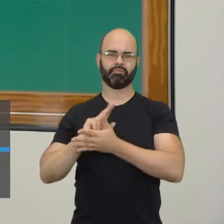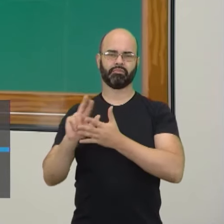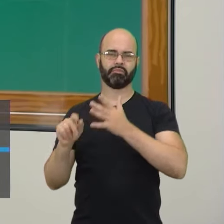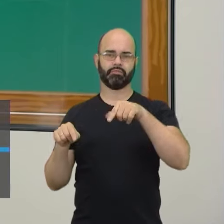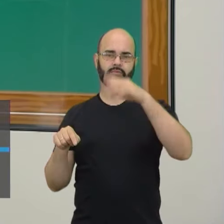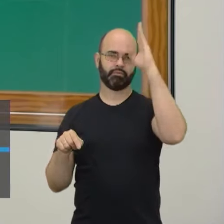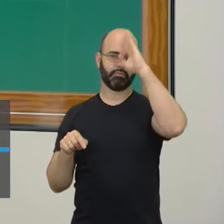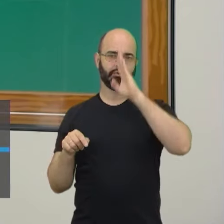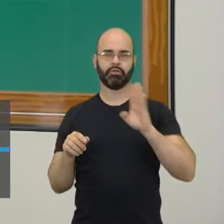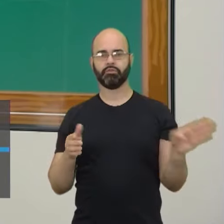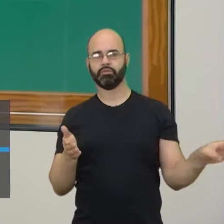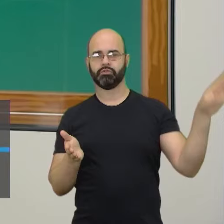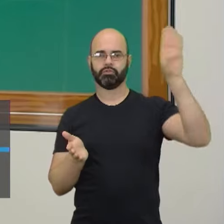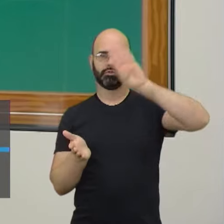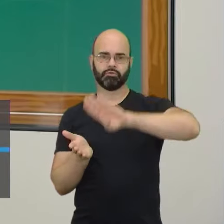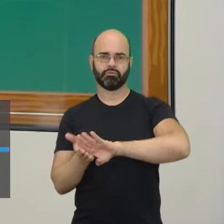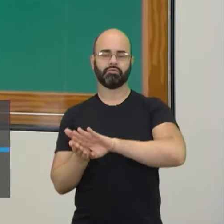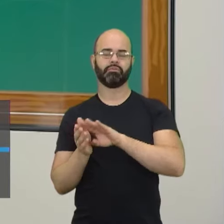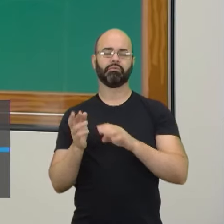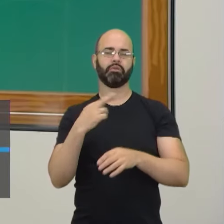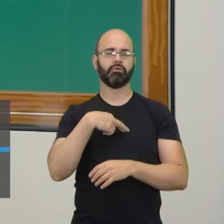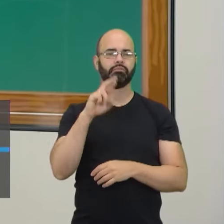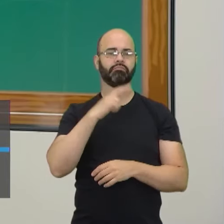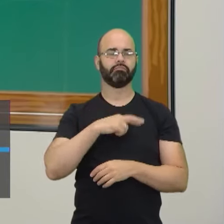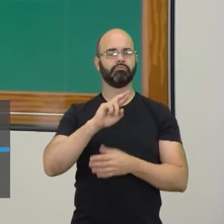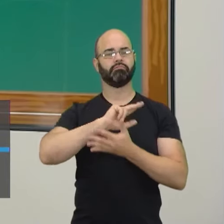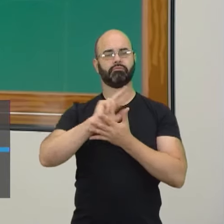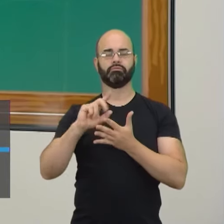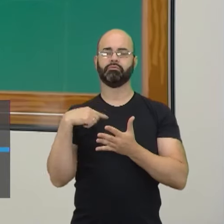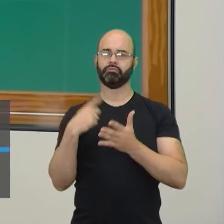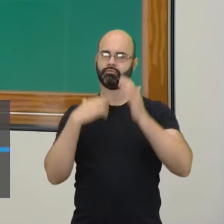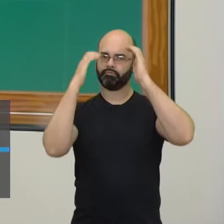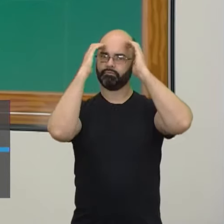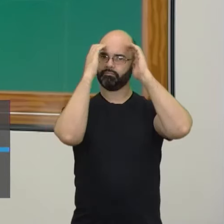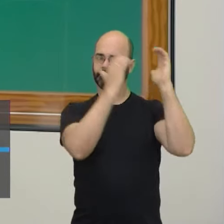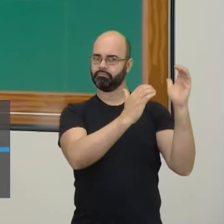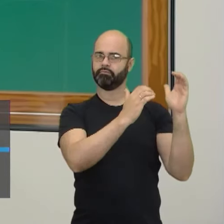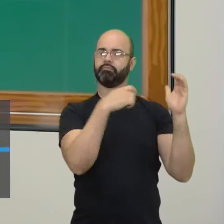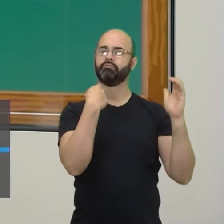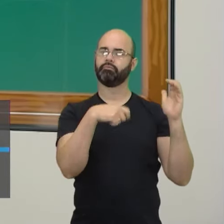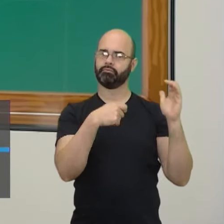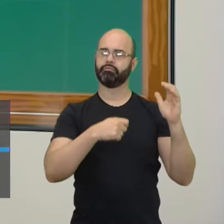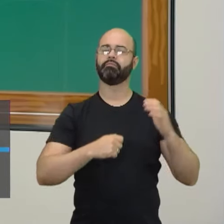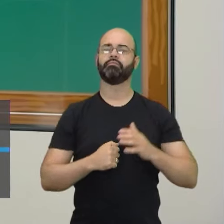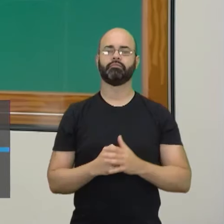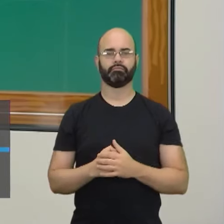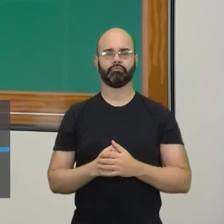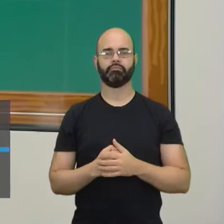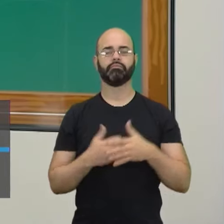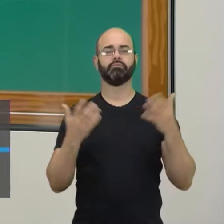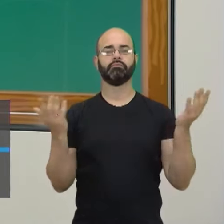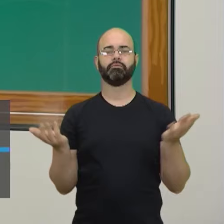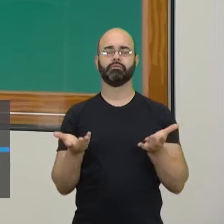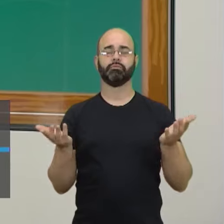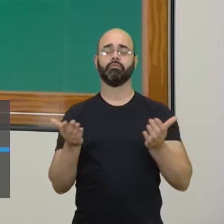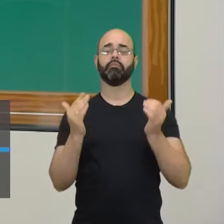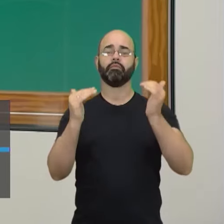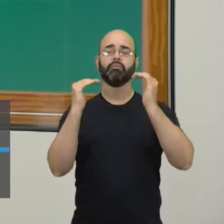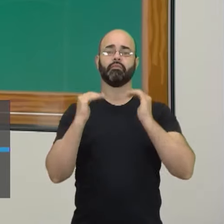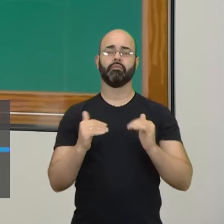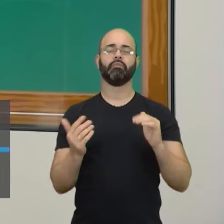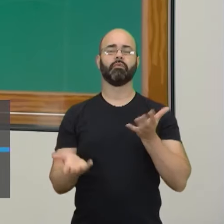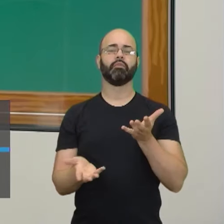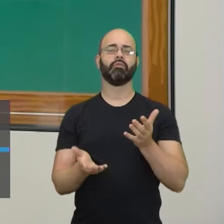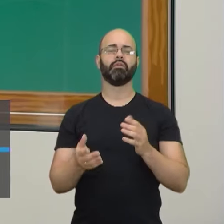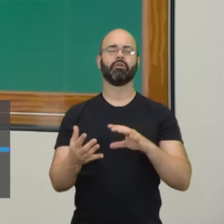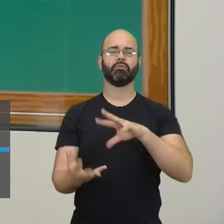e que têm culturas e religiões diferentes e nós devemos respeitar. Agora a gente vai voltar um pouquinho para o mundo antigo, está bem? Vamos voltar